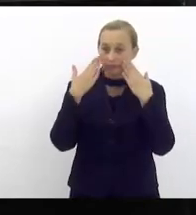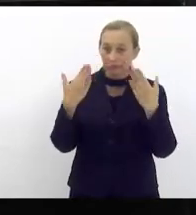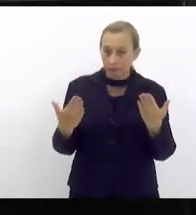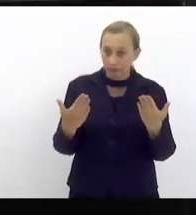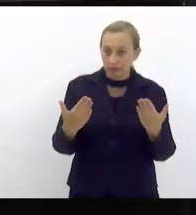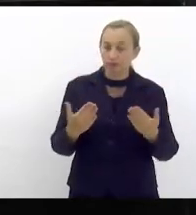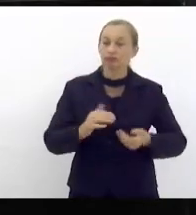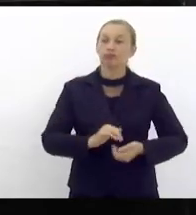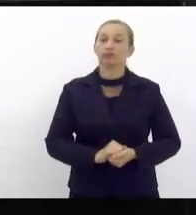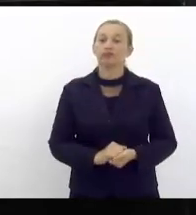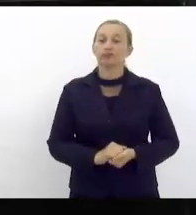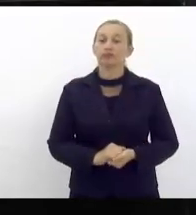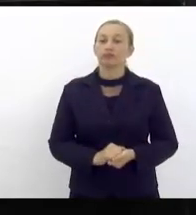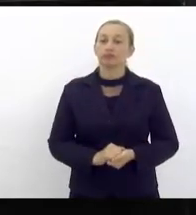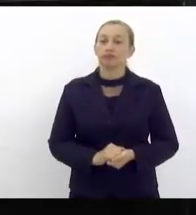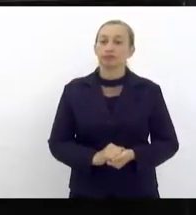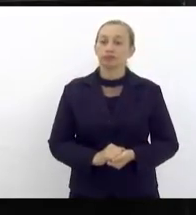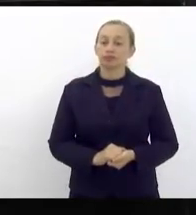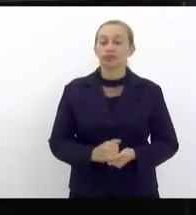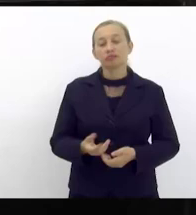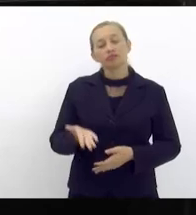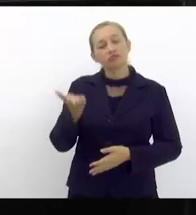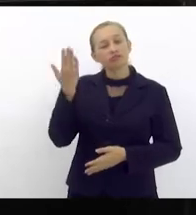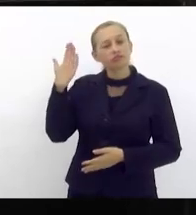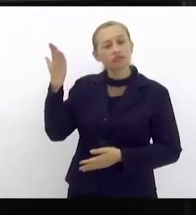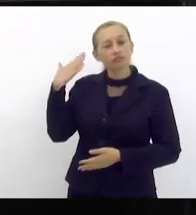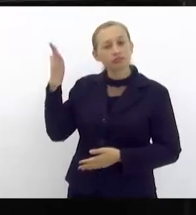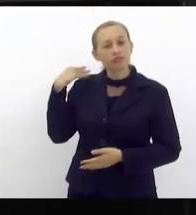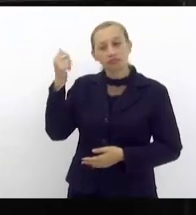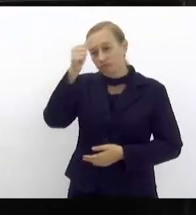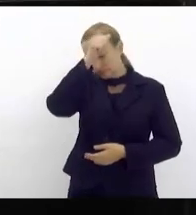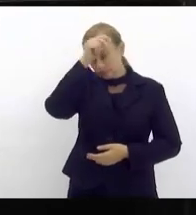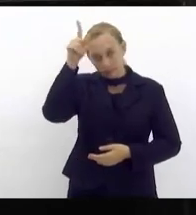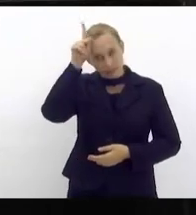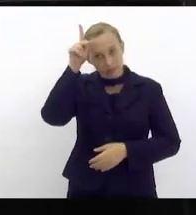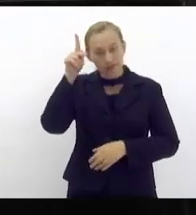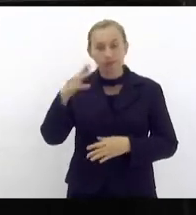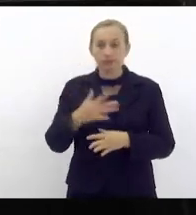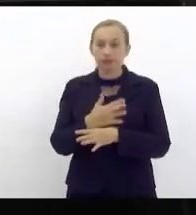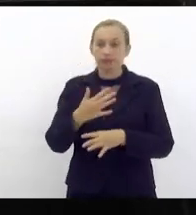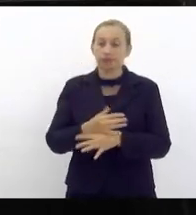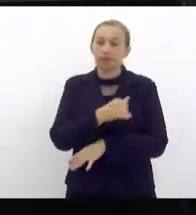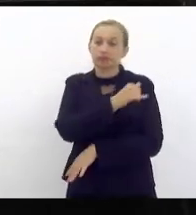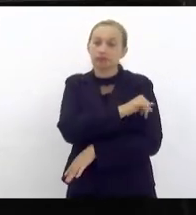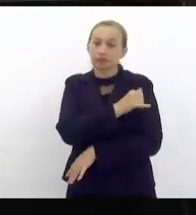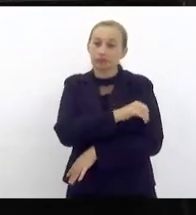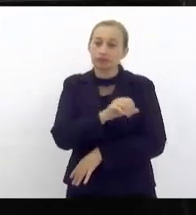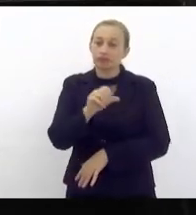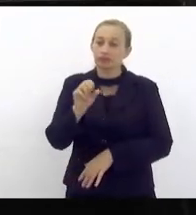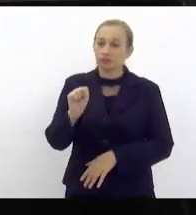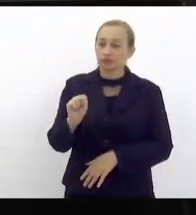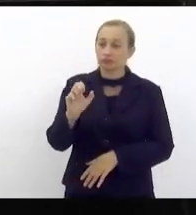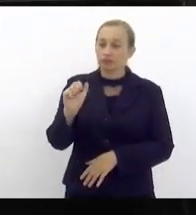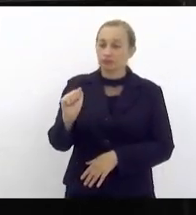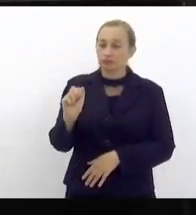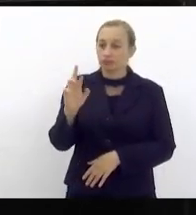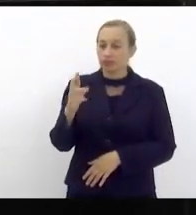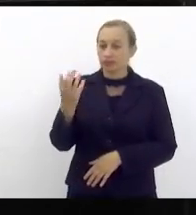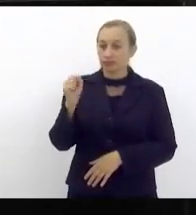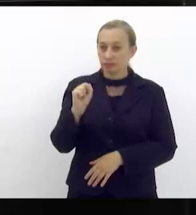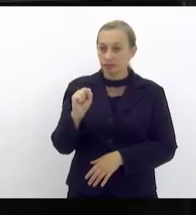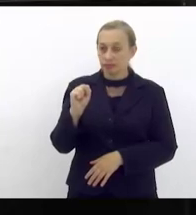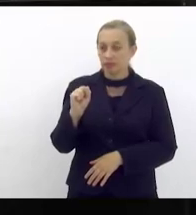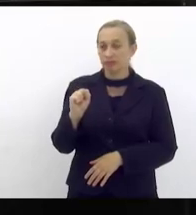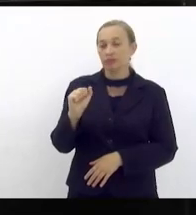é pelo na época a prefeito da cidade do Rio de Janeiro César Maia que estabeleceu